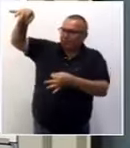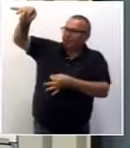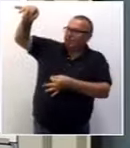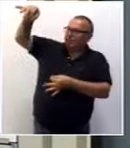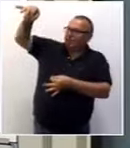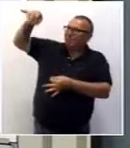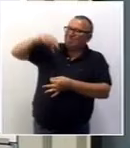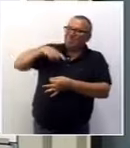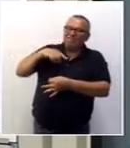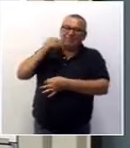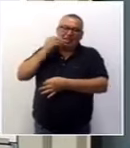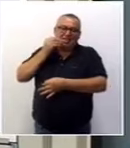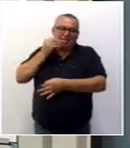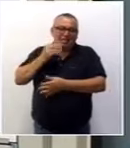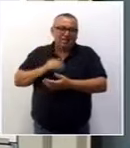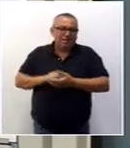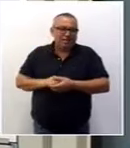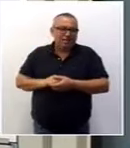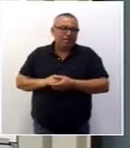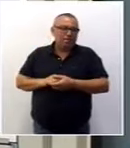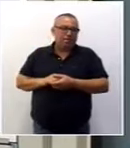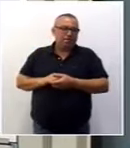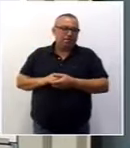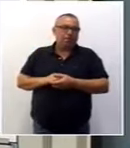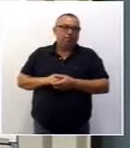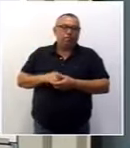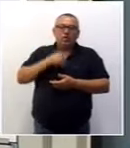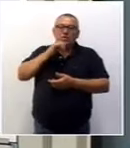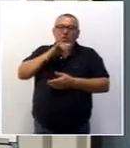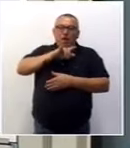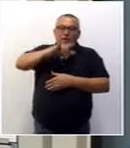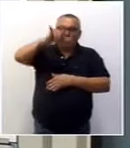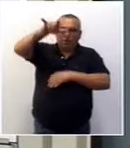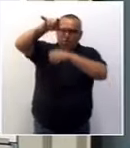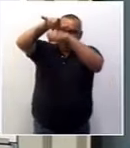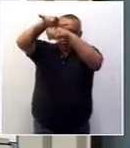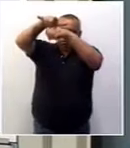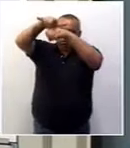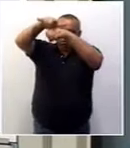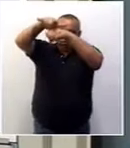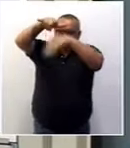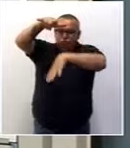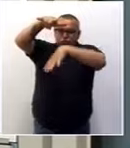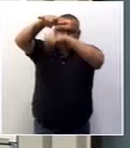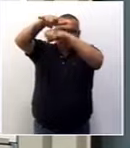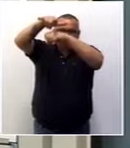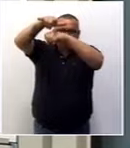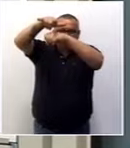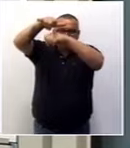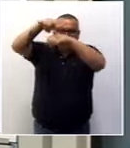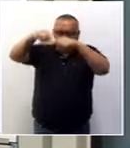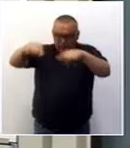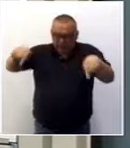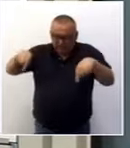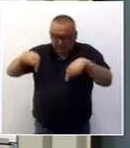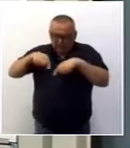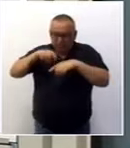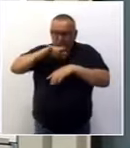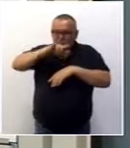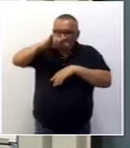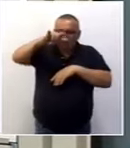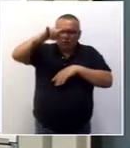distorções também, tá? Então, o avião está lá com essa câmera fotográfica, tira uma foto lá do terreno, né? Anda mais um